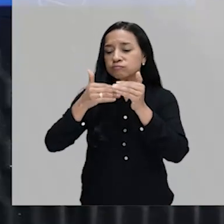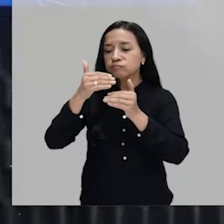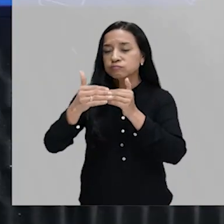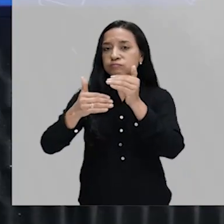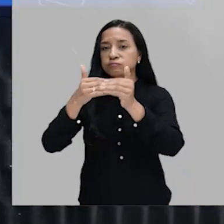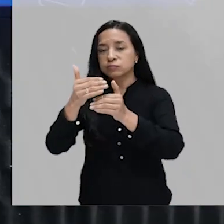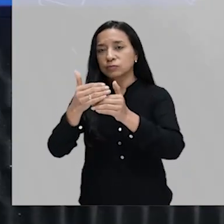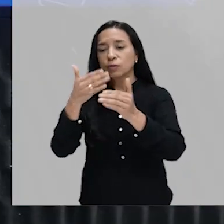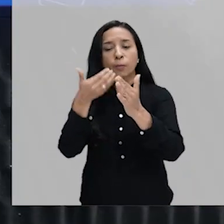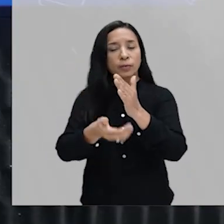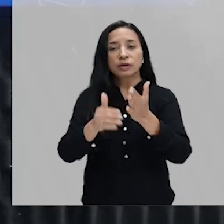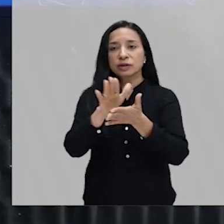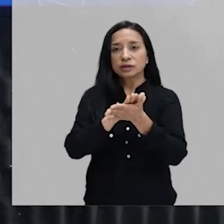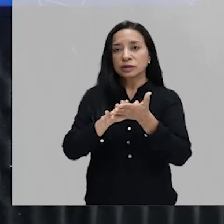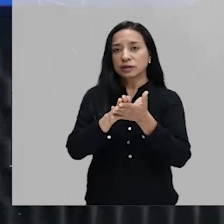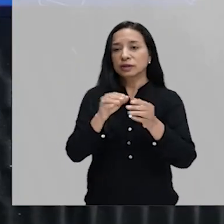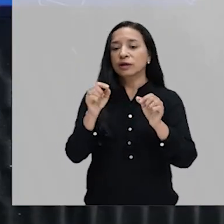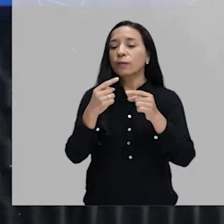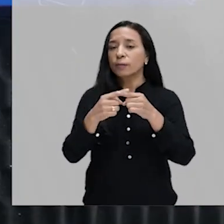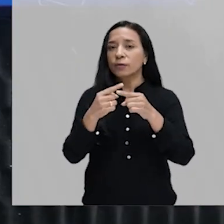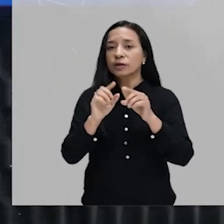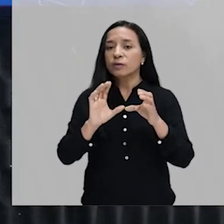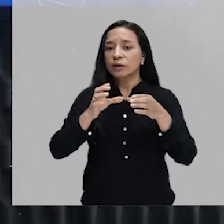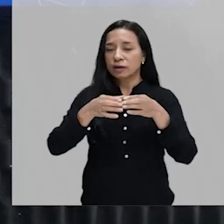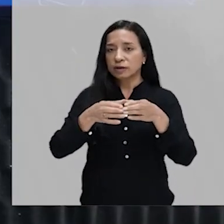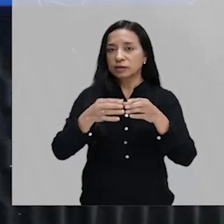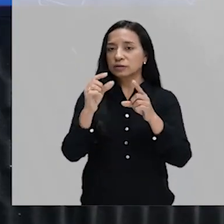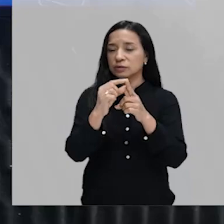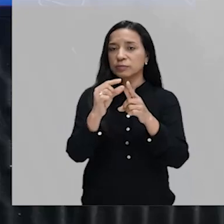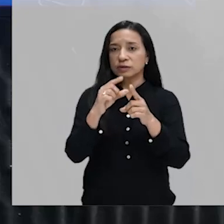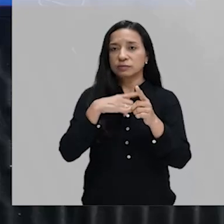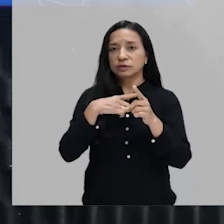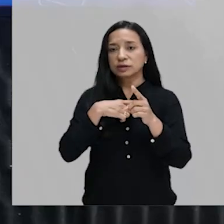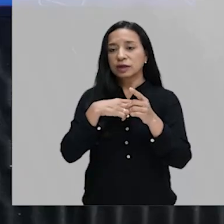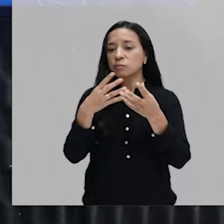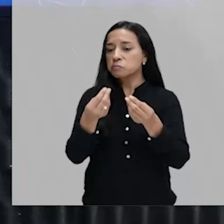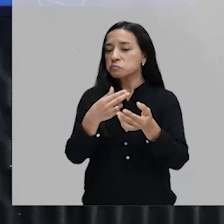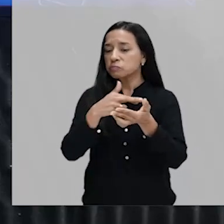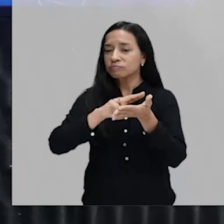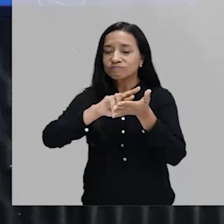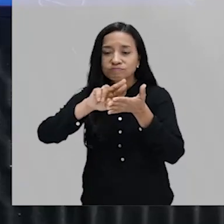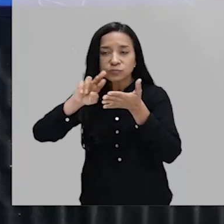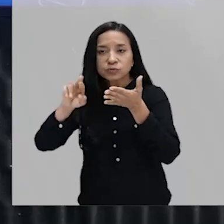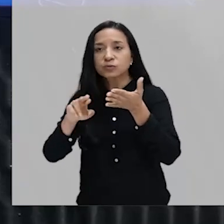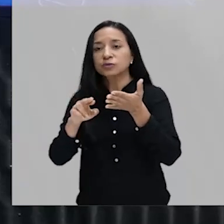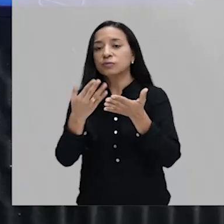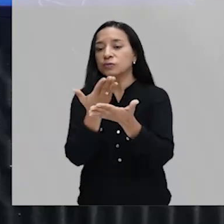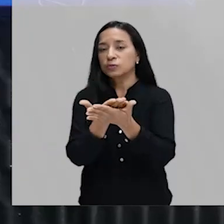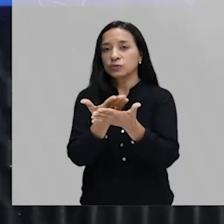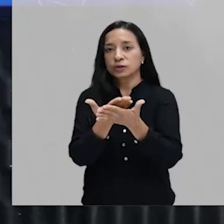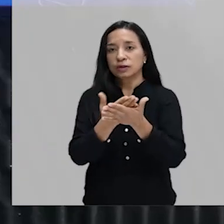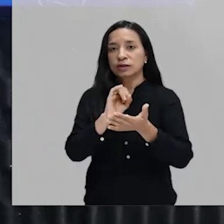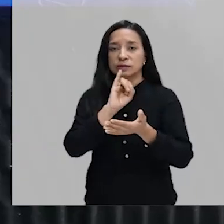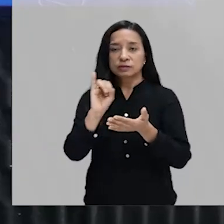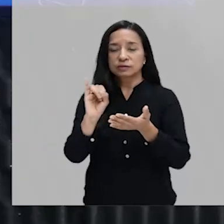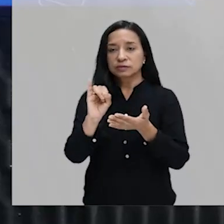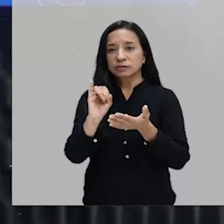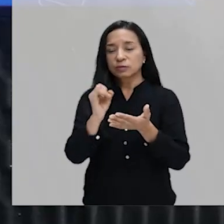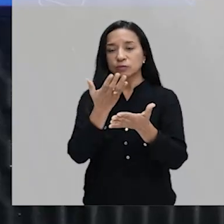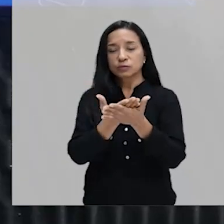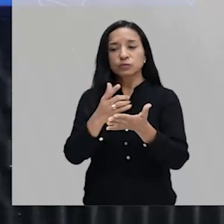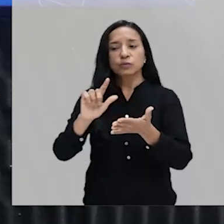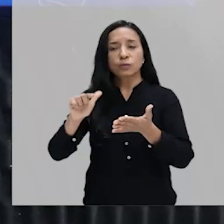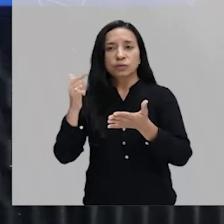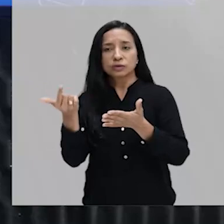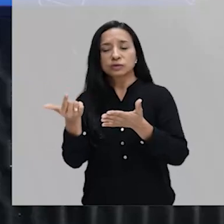perder nada, porque essa é uma classe de palavras que tem muitas coisas para a gente ver, tá certo? Então, se você não viu as outras aulas